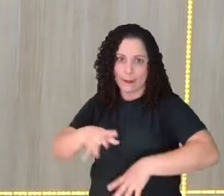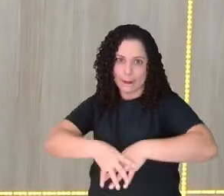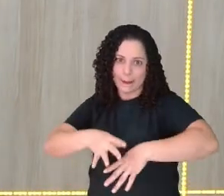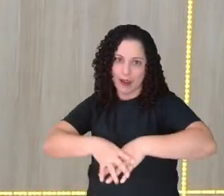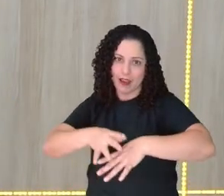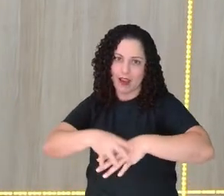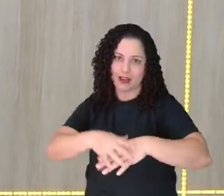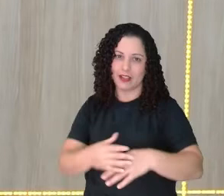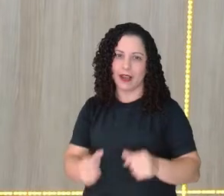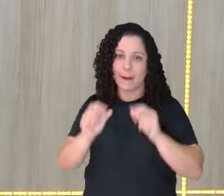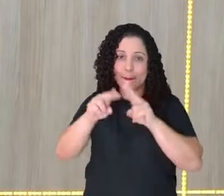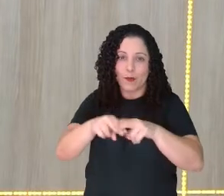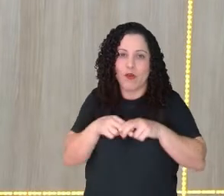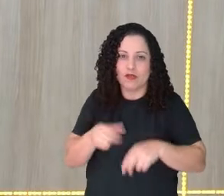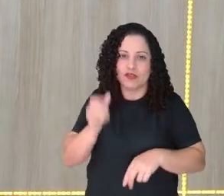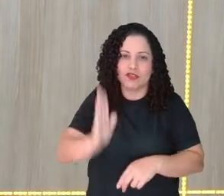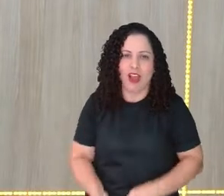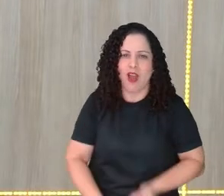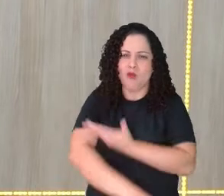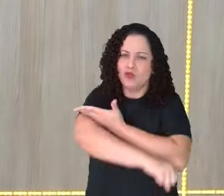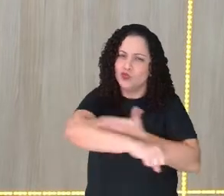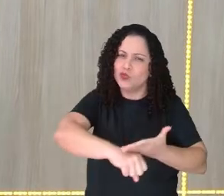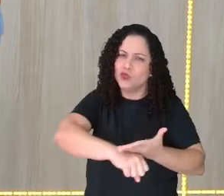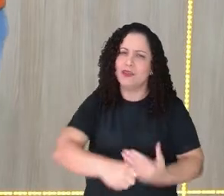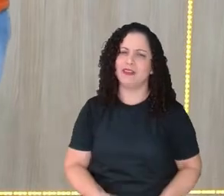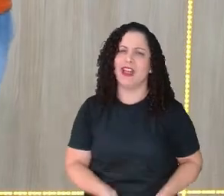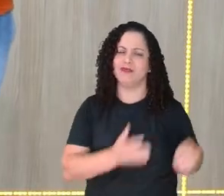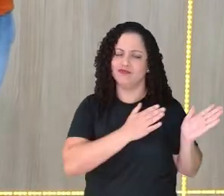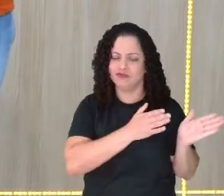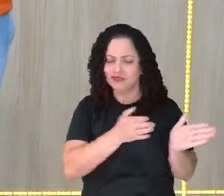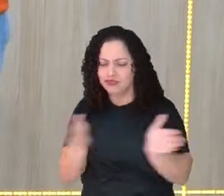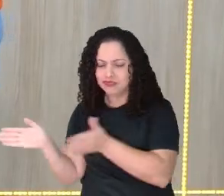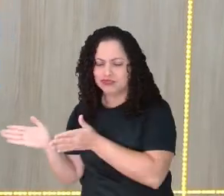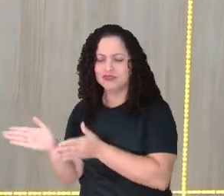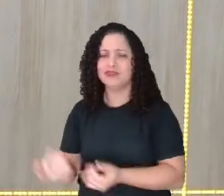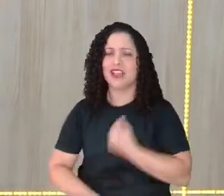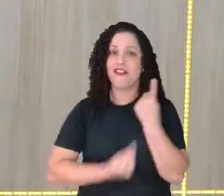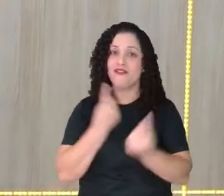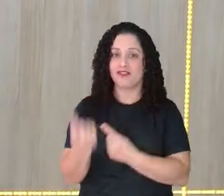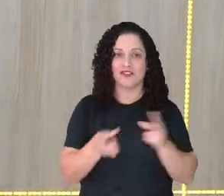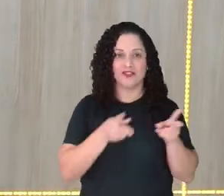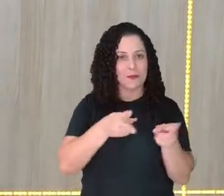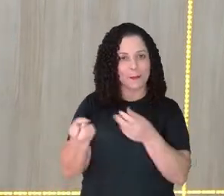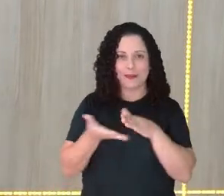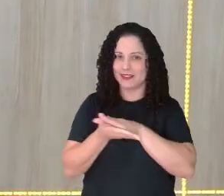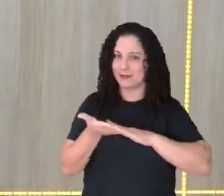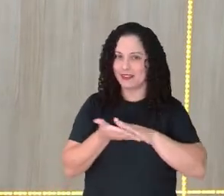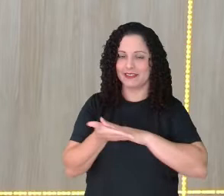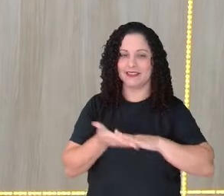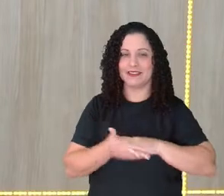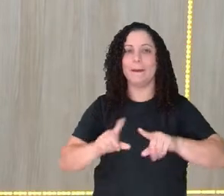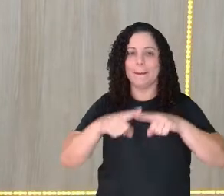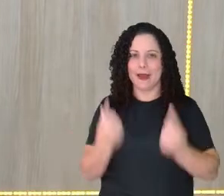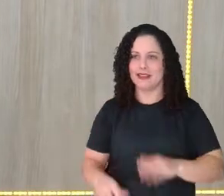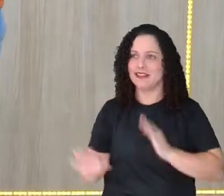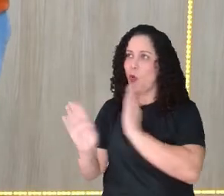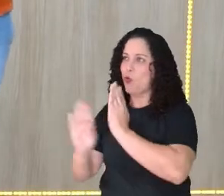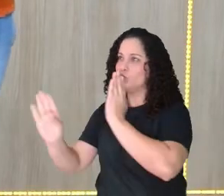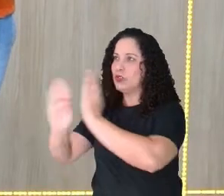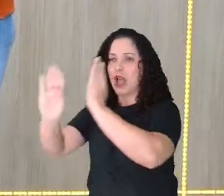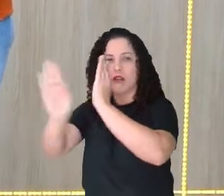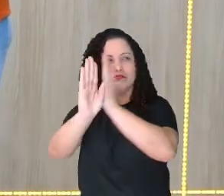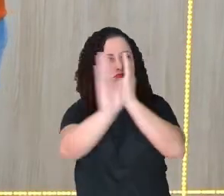está tão presente aí no nosso dia a dia que a gente acaba passando aí despercebido. Mas a gente encontra aí